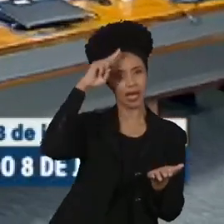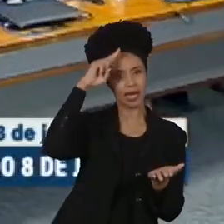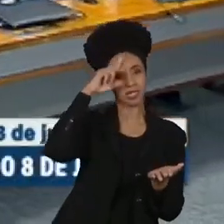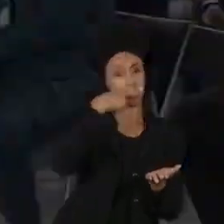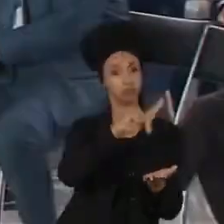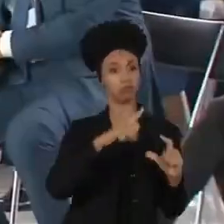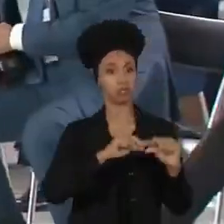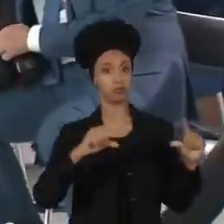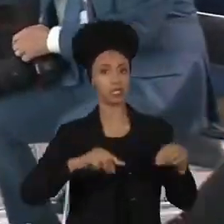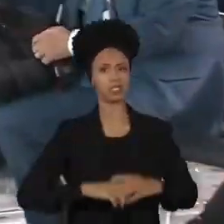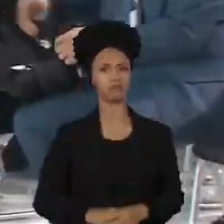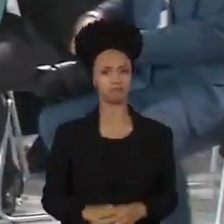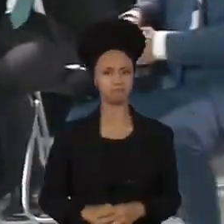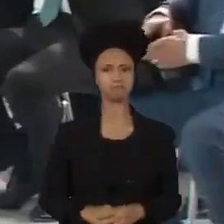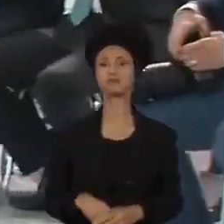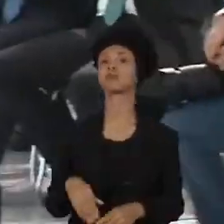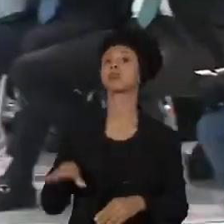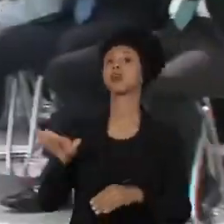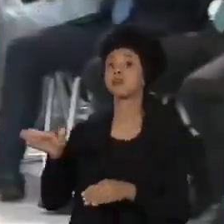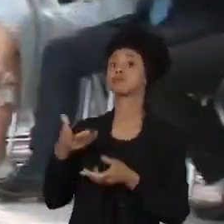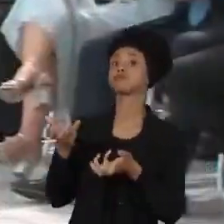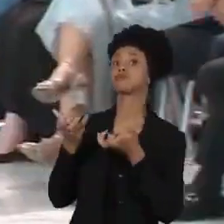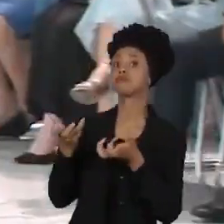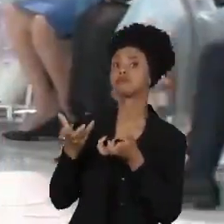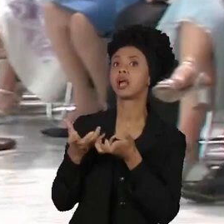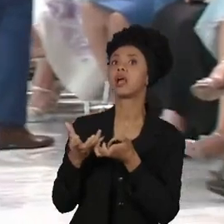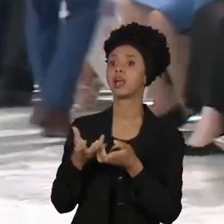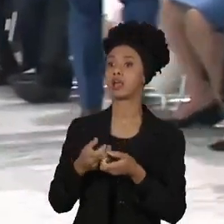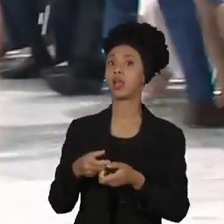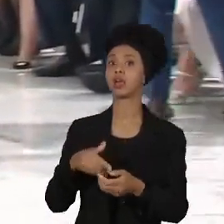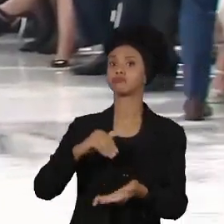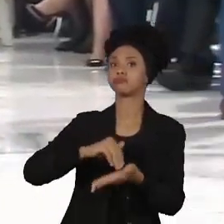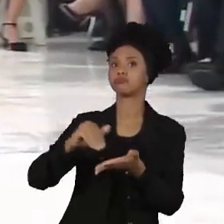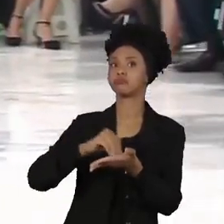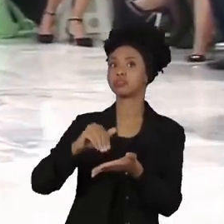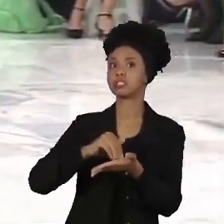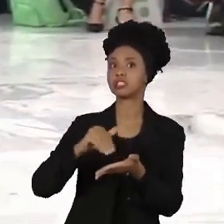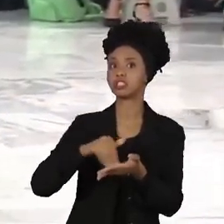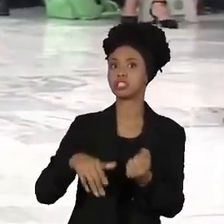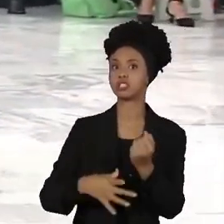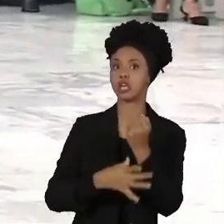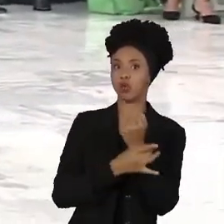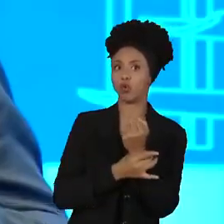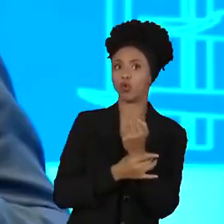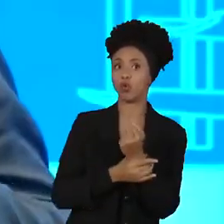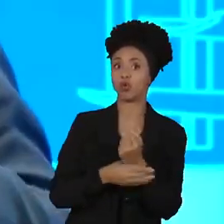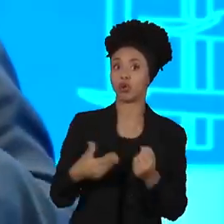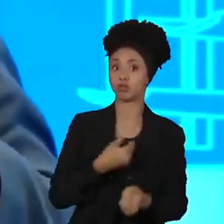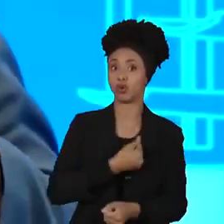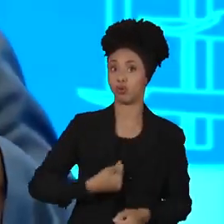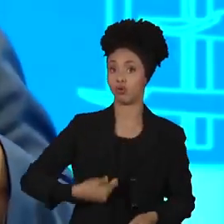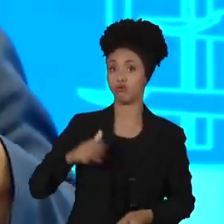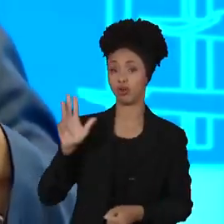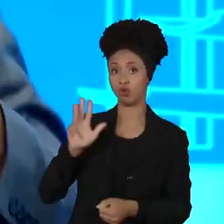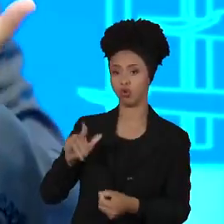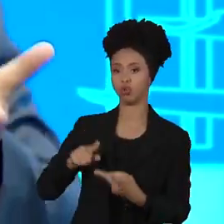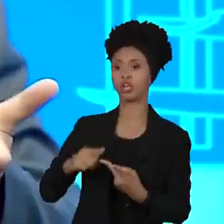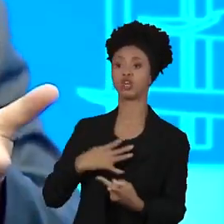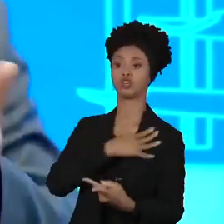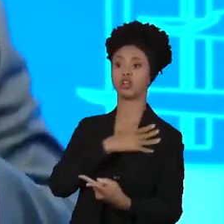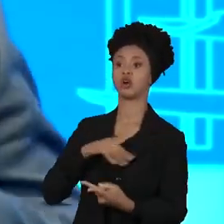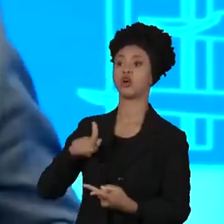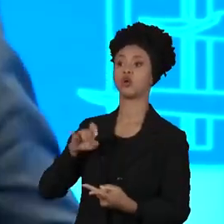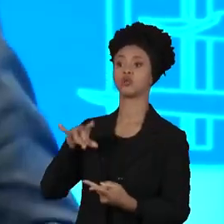que o ex-chefe do Gabinete de Segurança Institucional do governo Lula, general Gonçalves Dias, e o ministro da